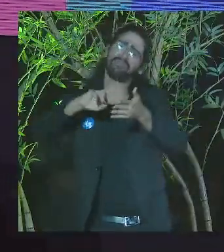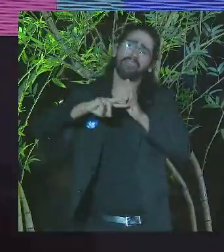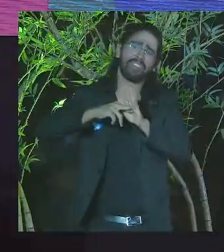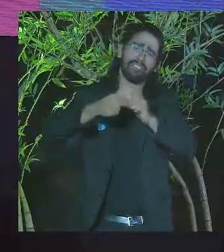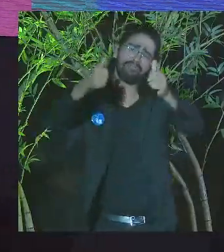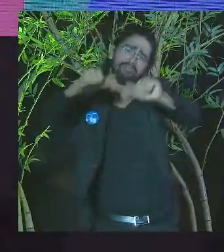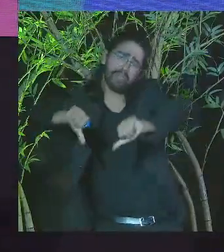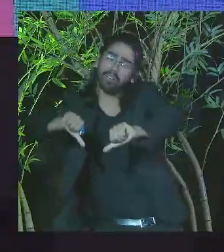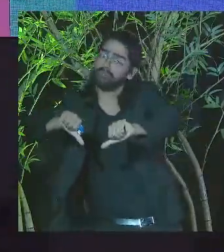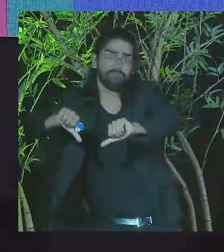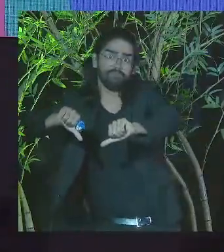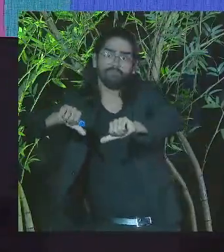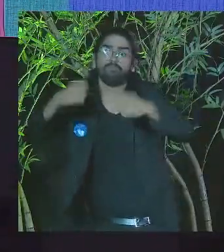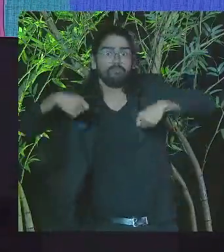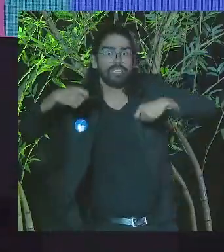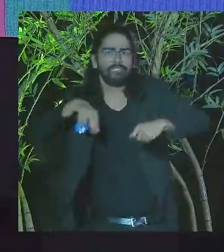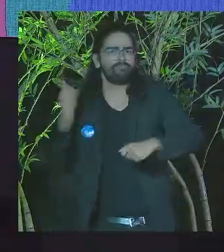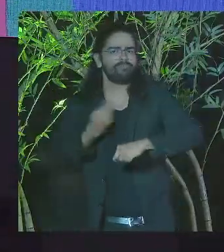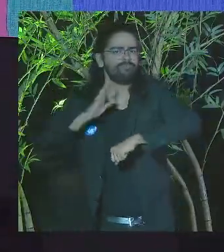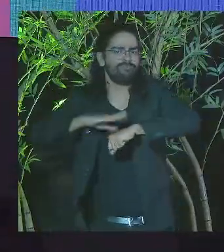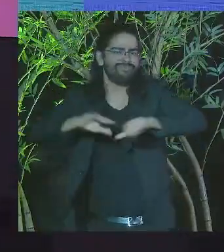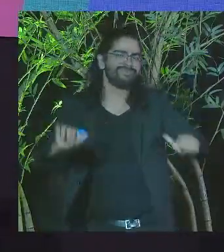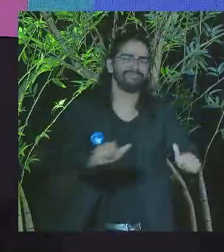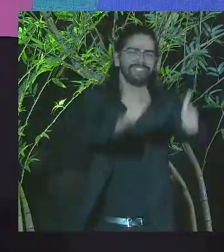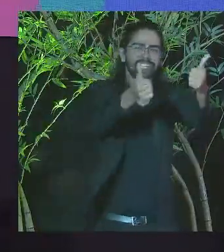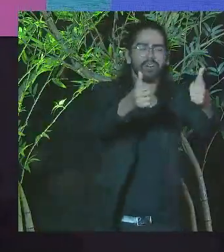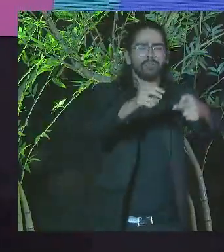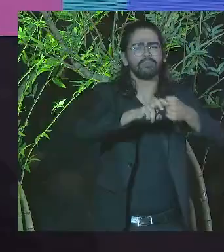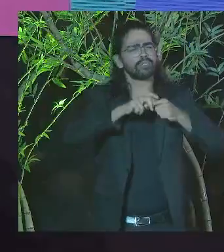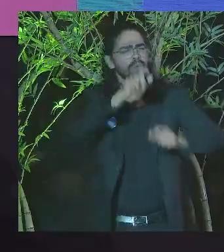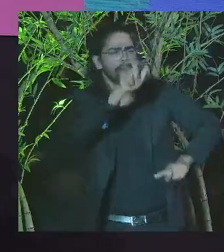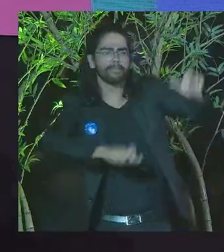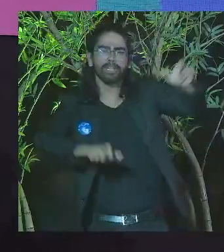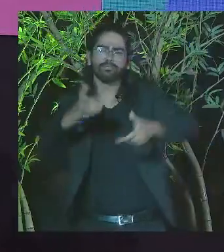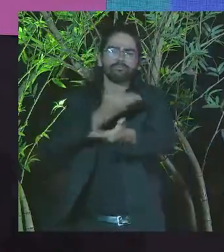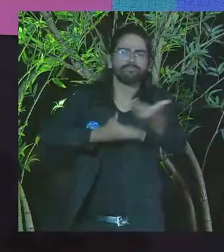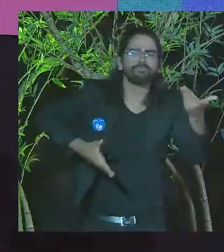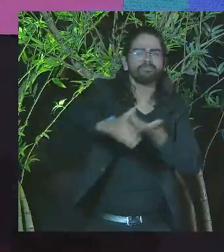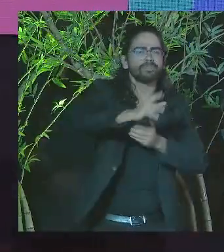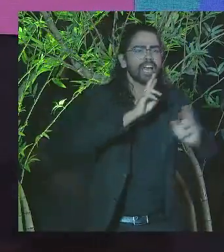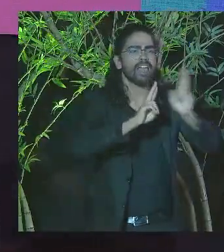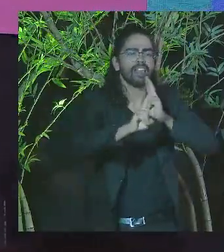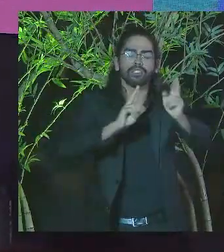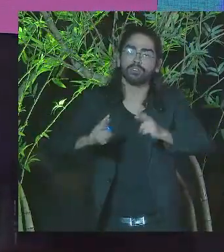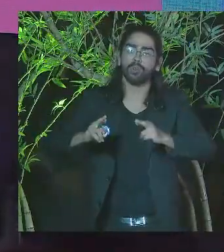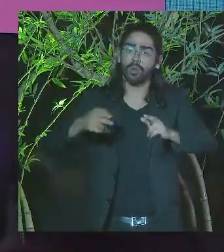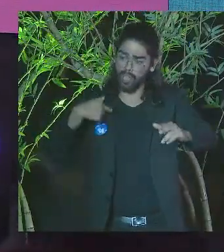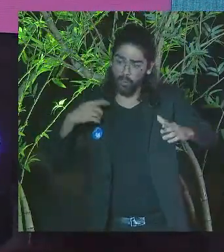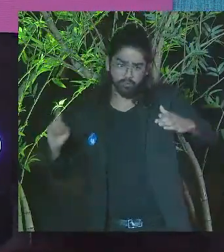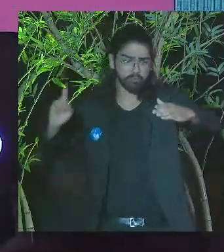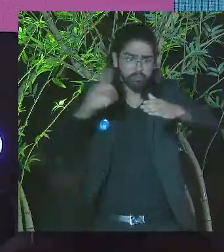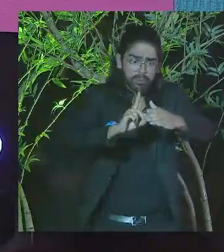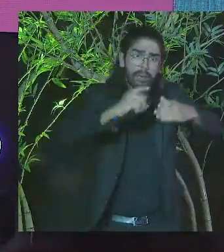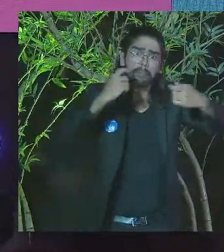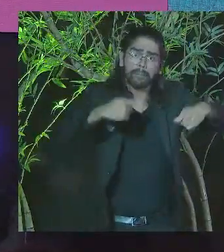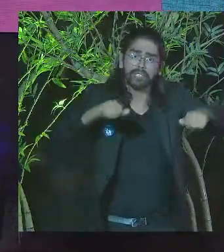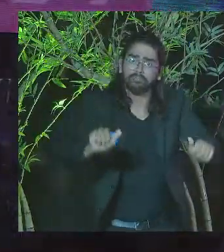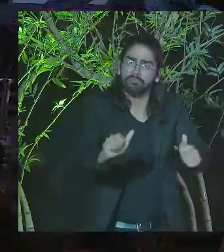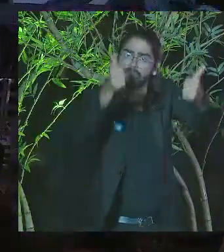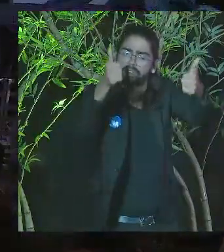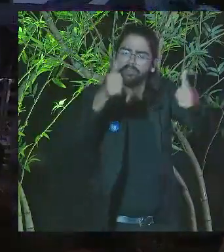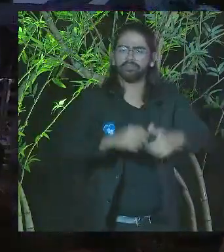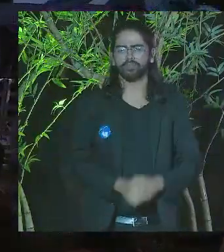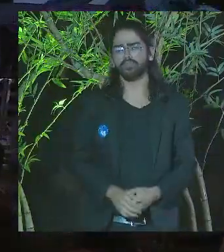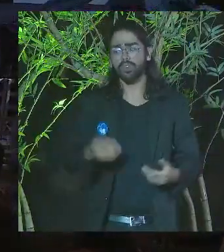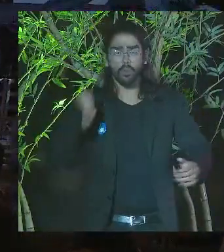nosso papel. As coisas, as relações, as pessoas precisam ficar melhor depois que a gente passa. E a imaginação radical